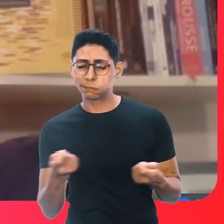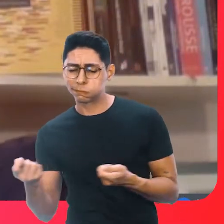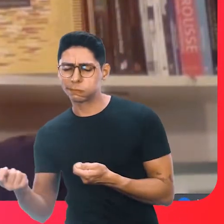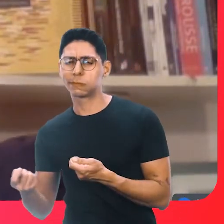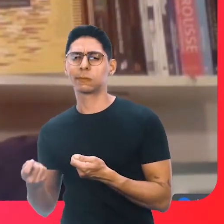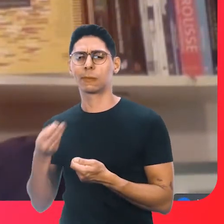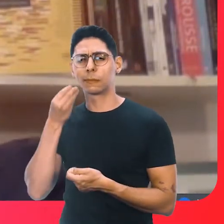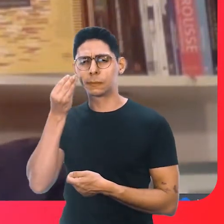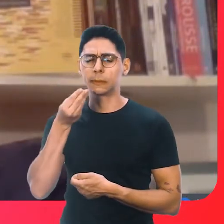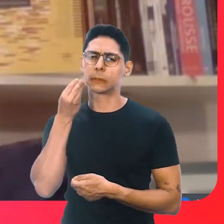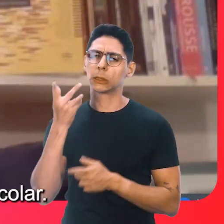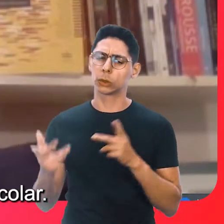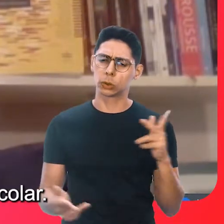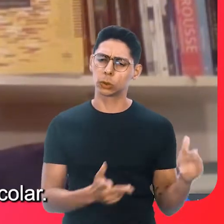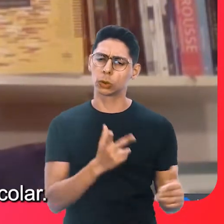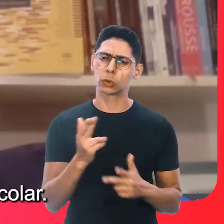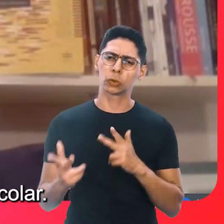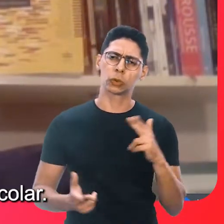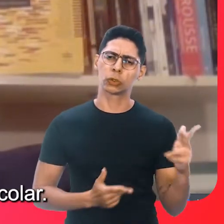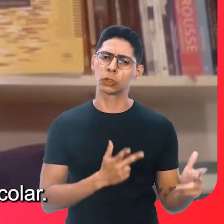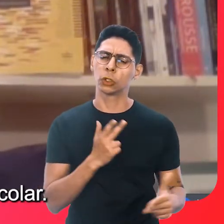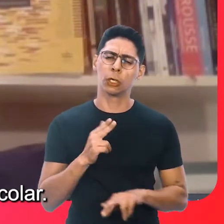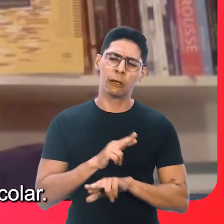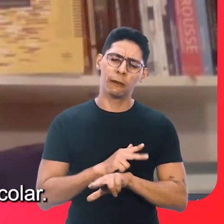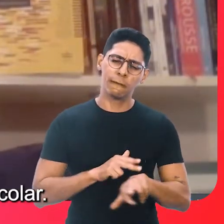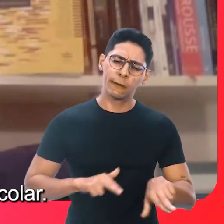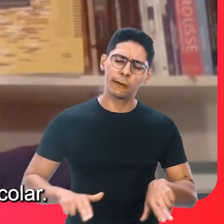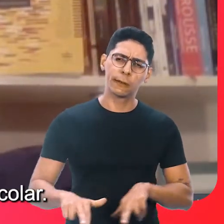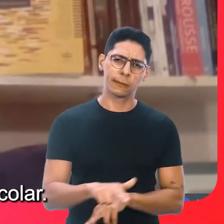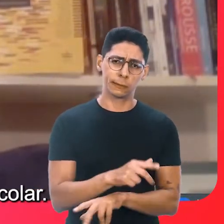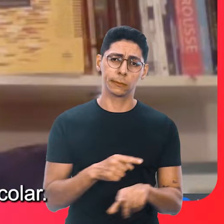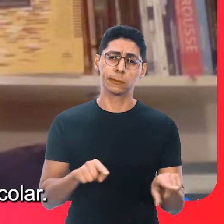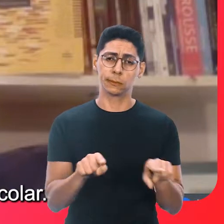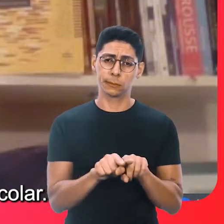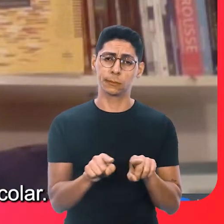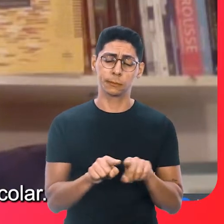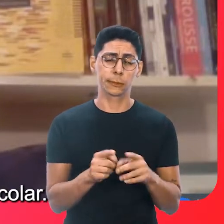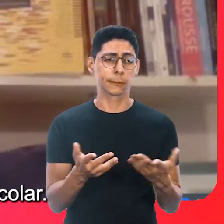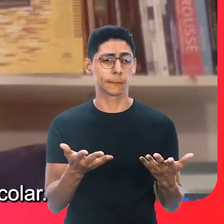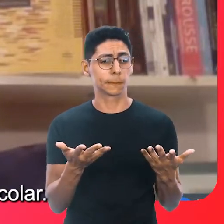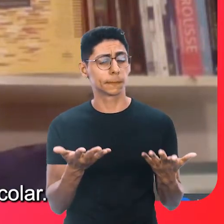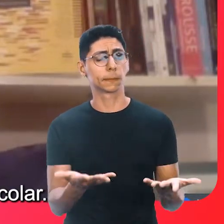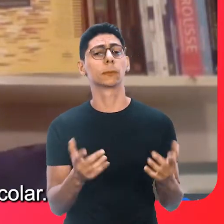são muito sofridas, né? E isso também, o fato de ter me afastado